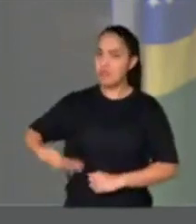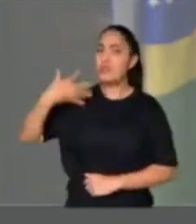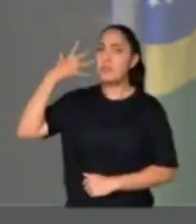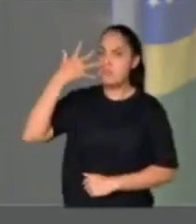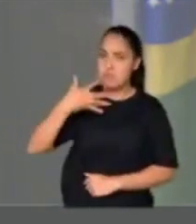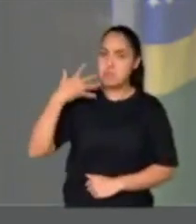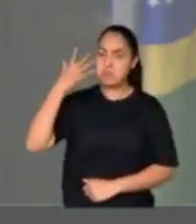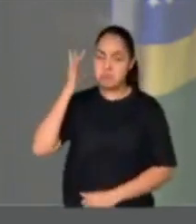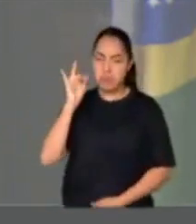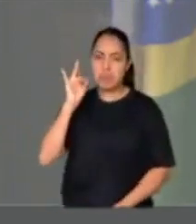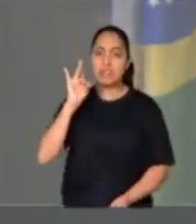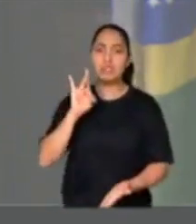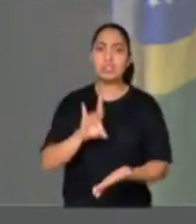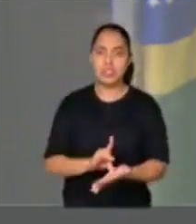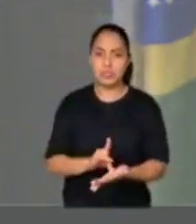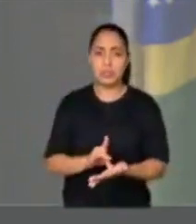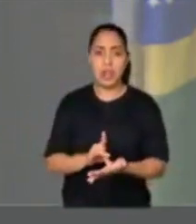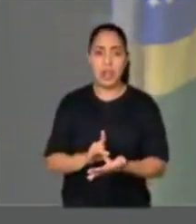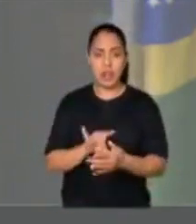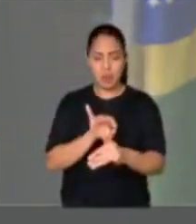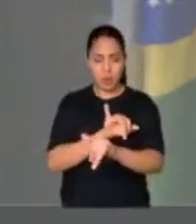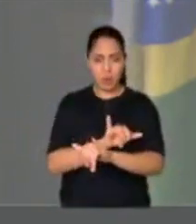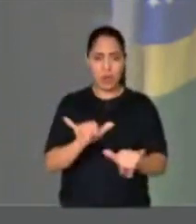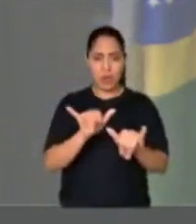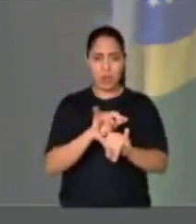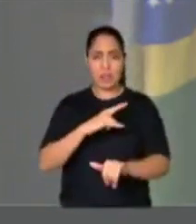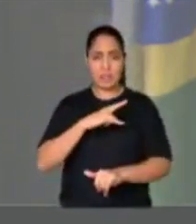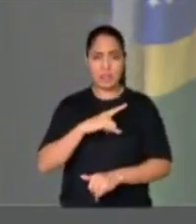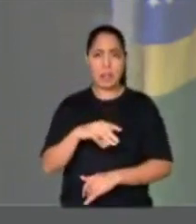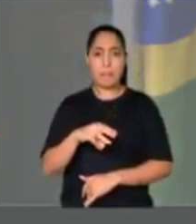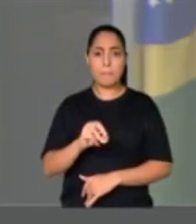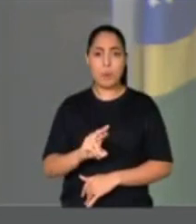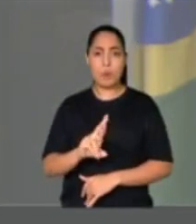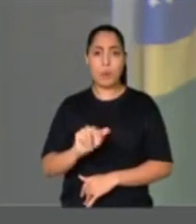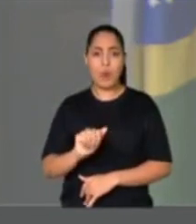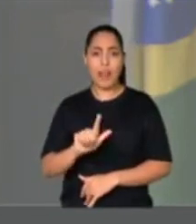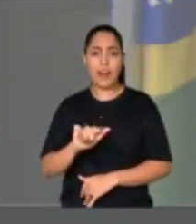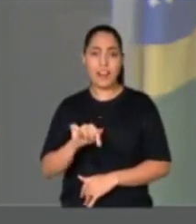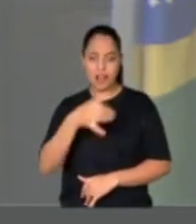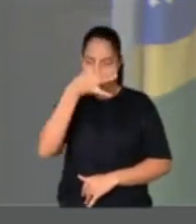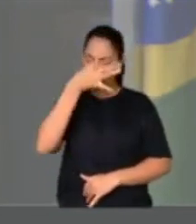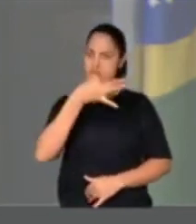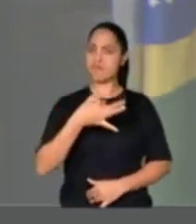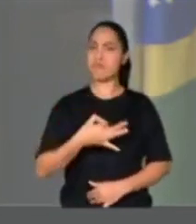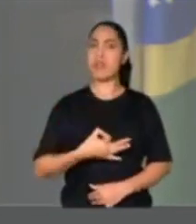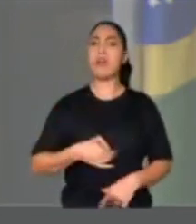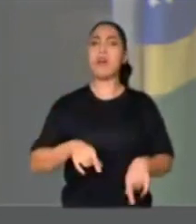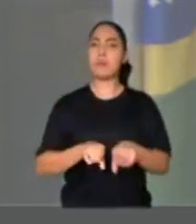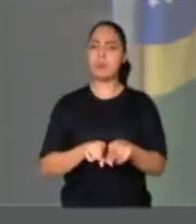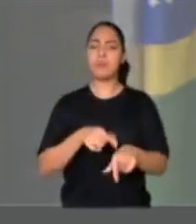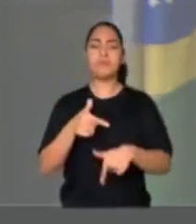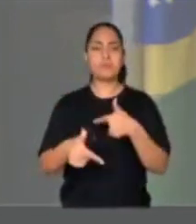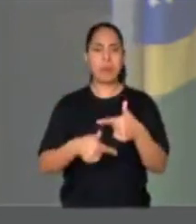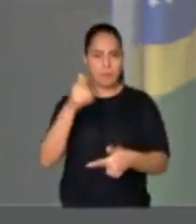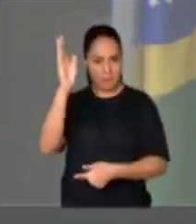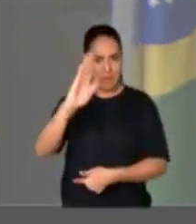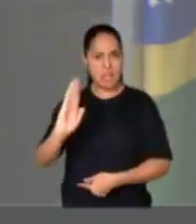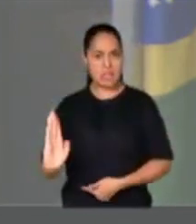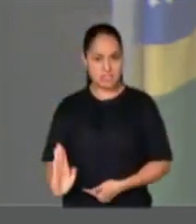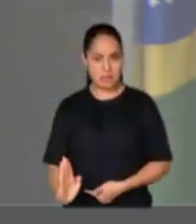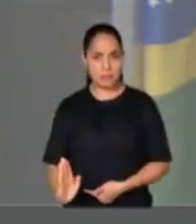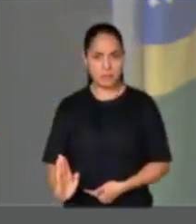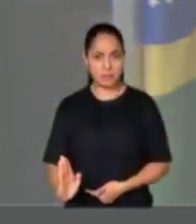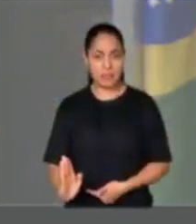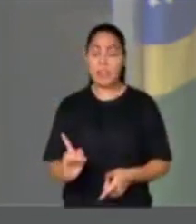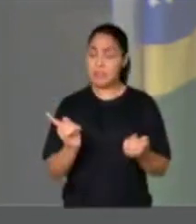que efetivamente tragam moralidade para o trato da coisa pública aqui no Brasil, que foi uma das